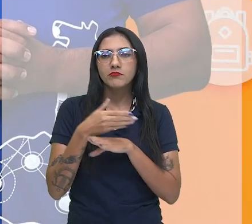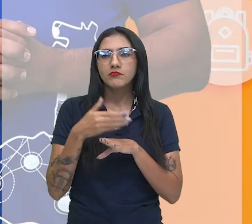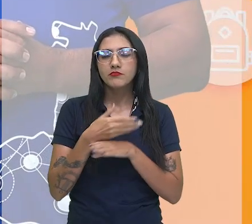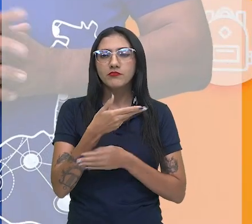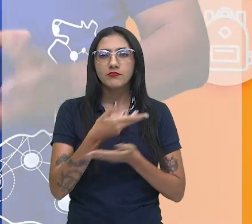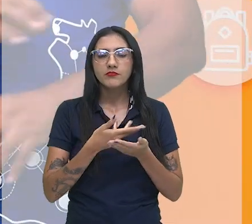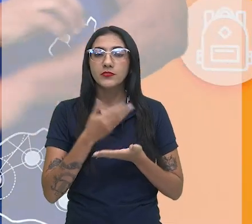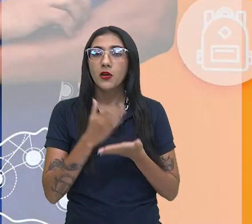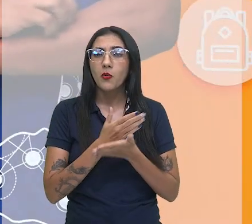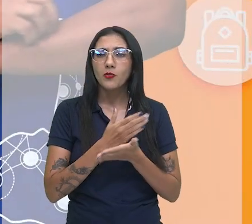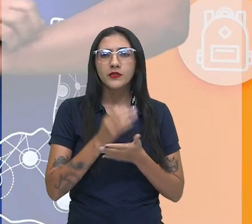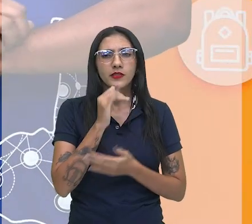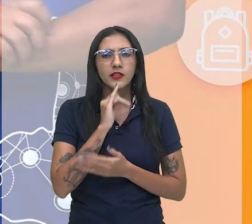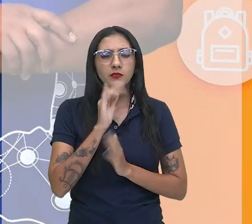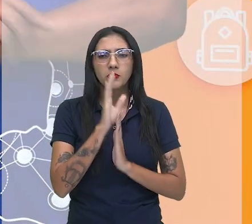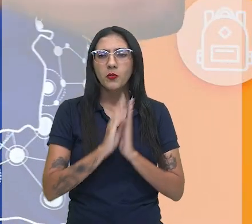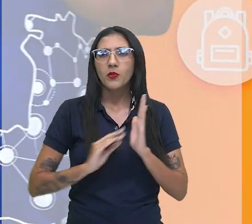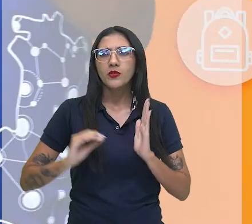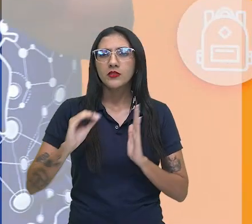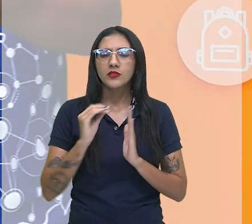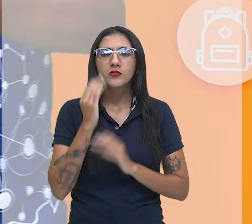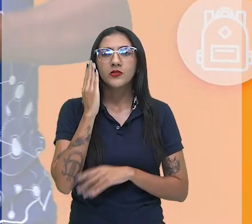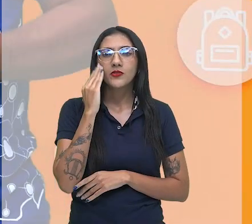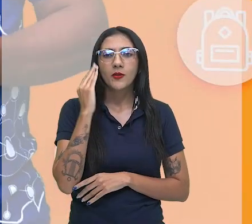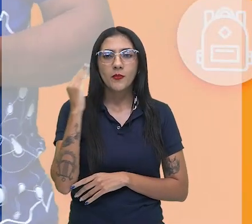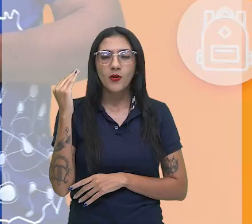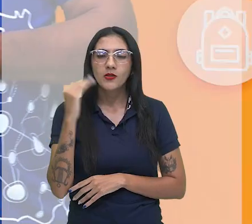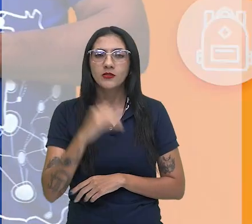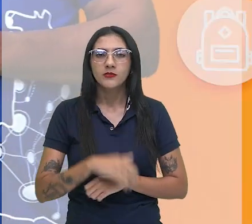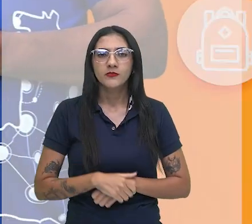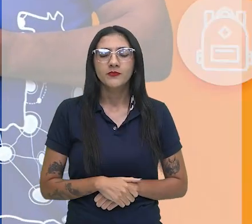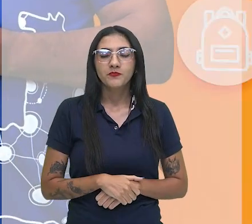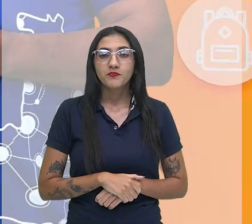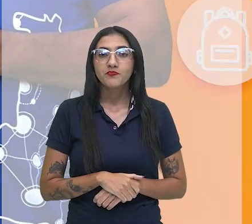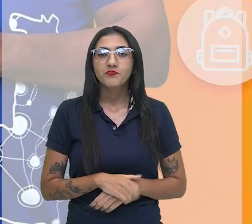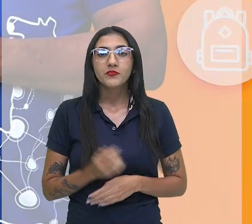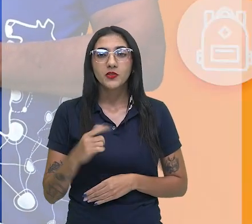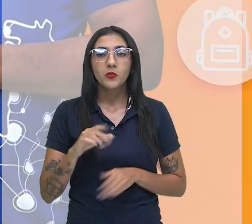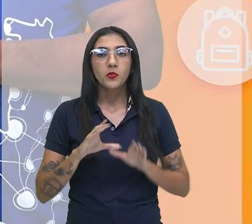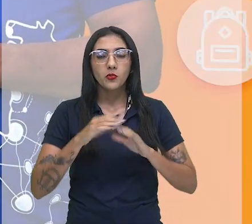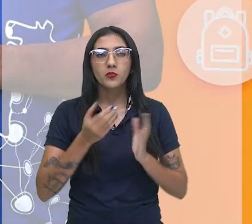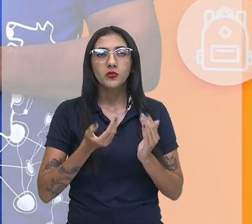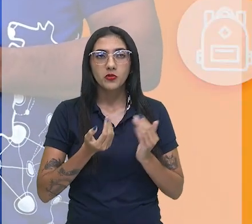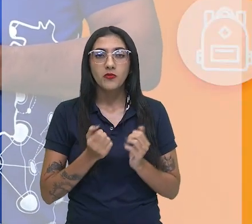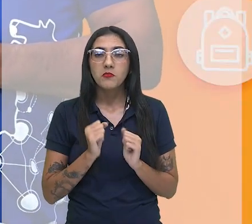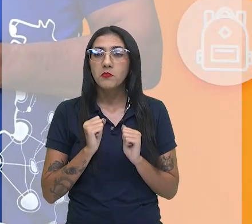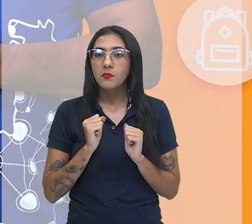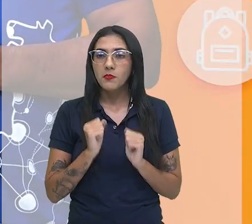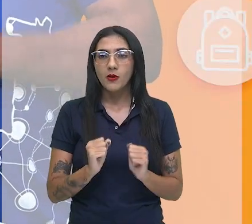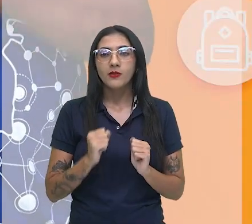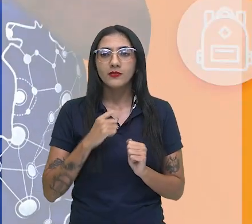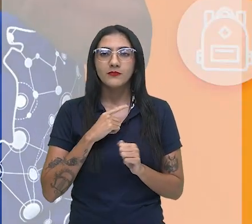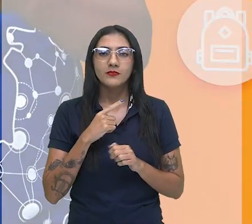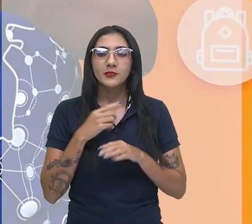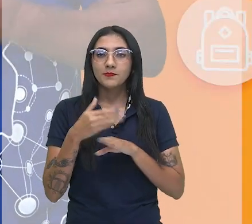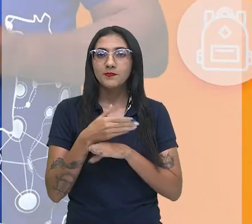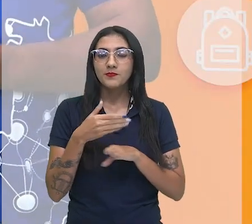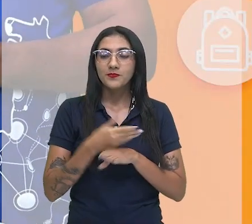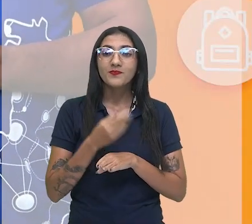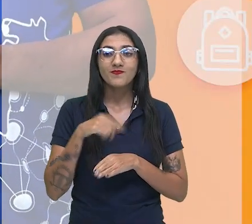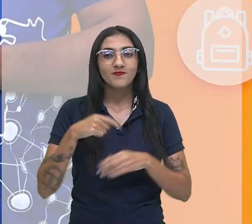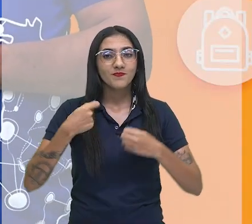Nós temos exemplos aí. Então, a juventude pode participar da política? Pode participar da política,